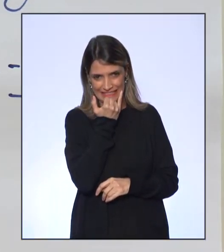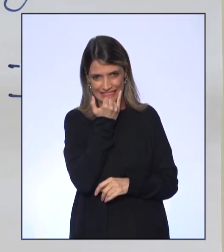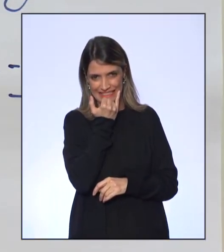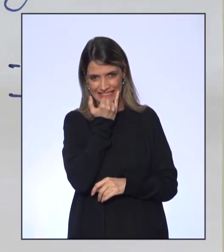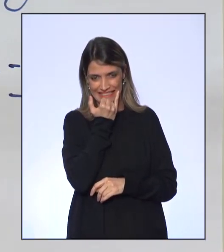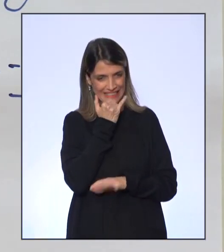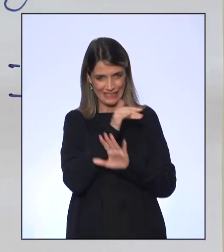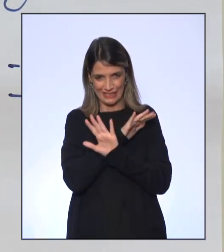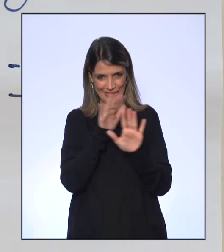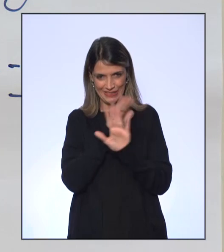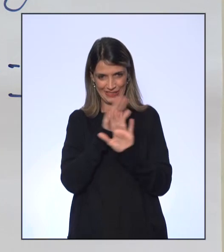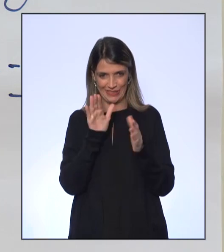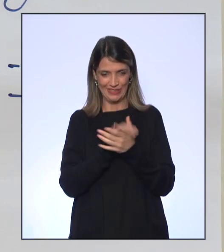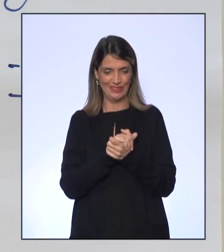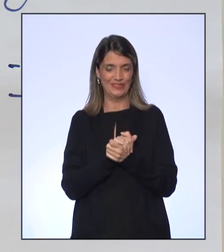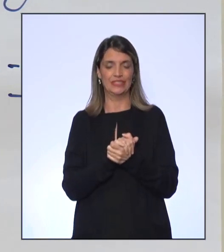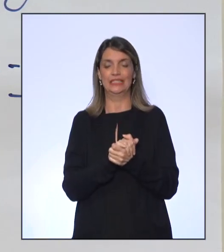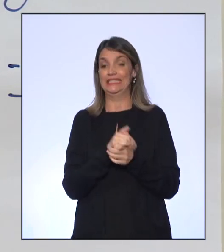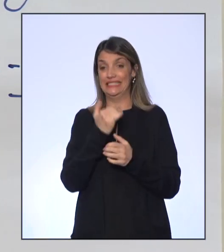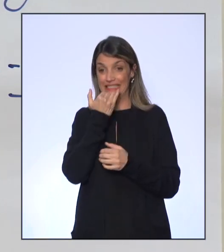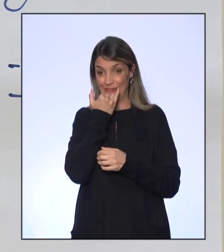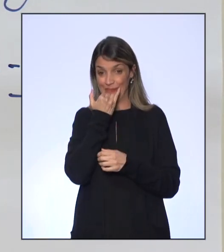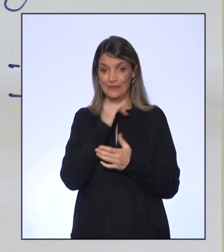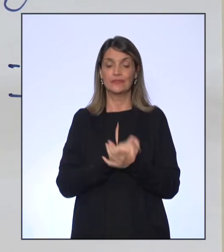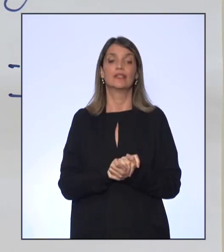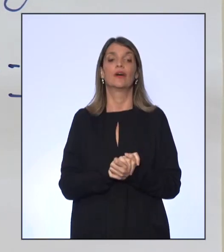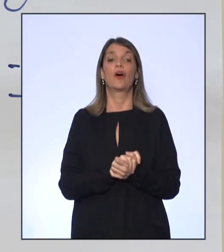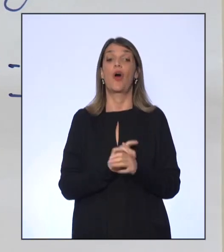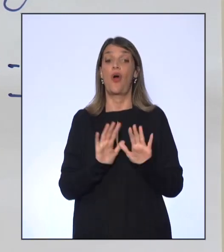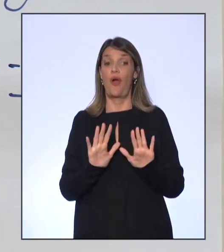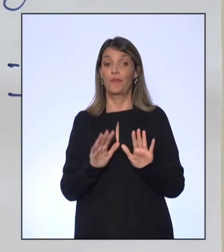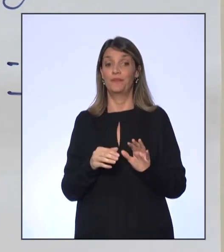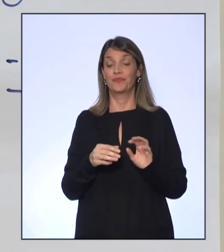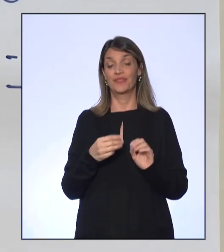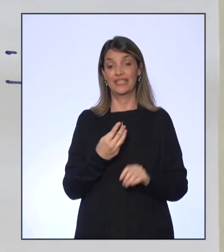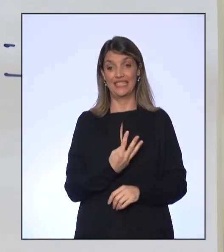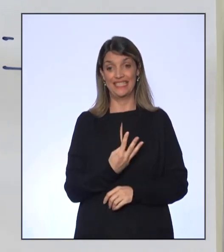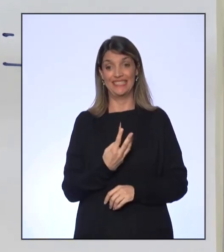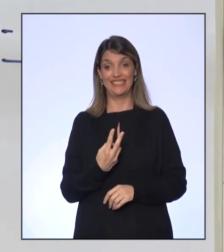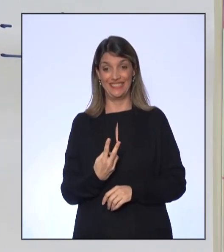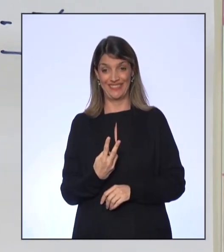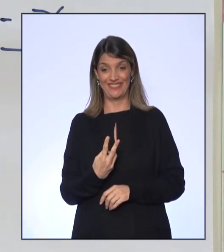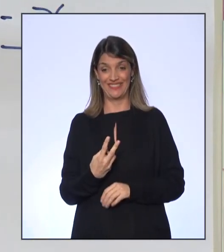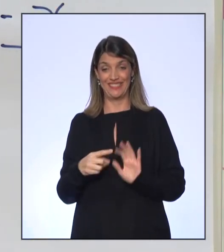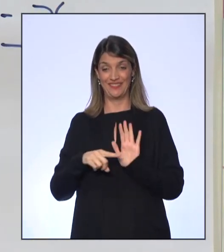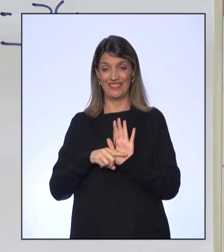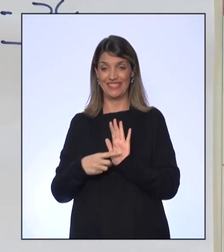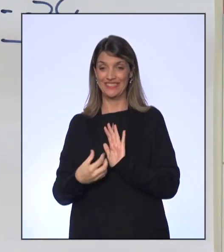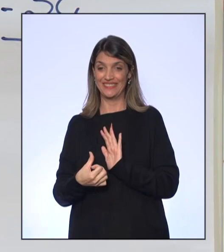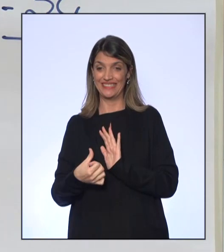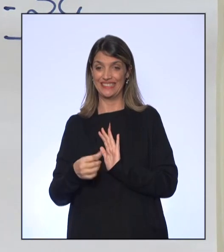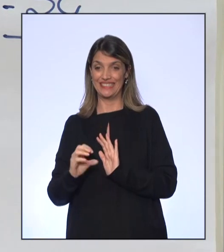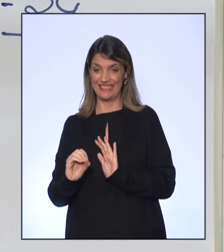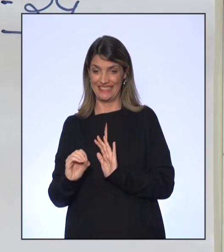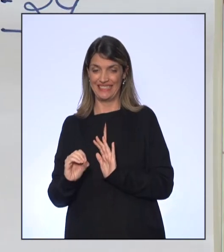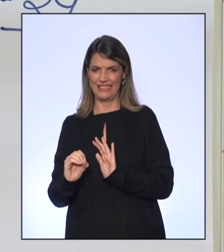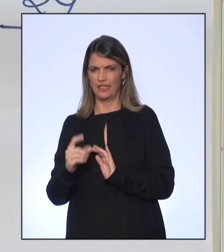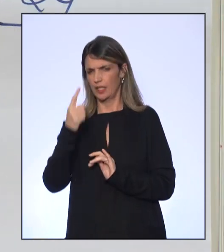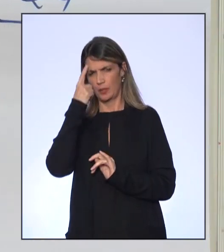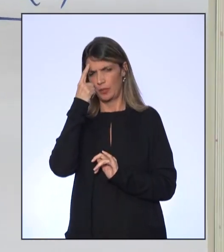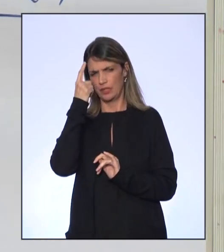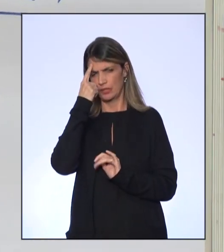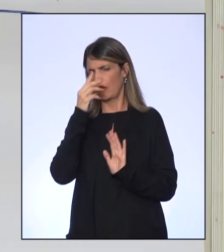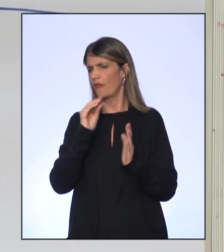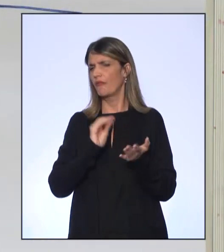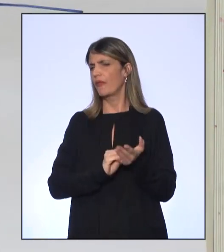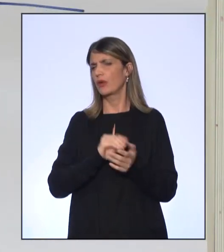dá 0, desculpa. Então, eu tenho que fazer aqui, ó, 32 menos 60. Então, eu tenho que pensar quanto